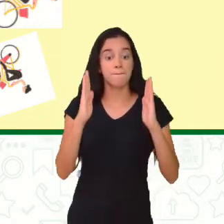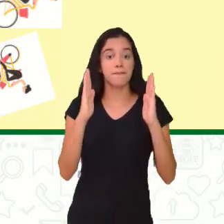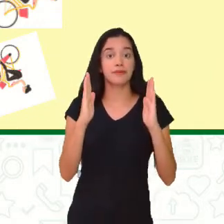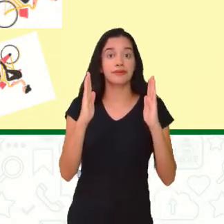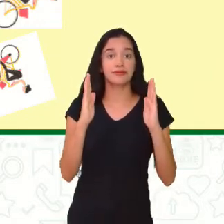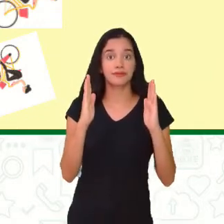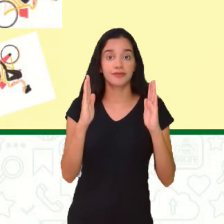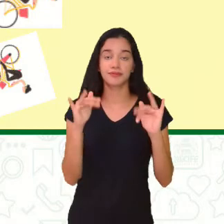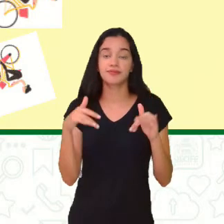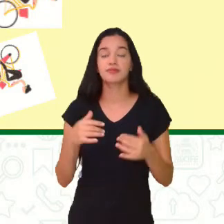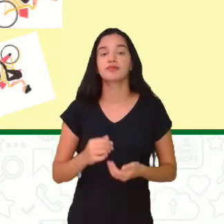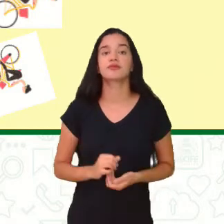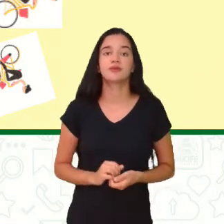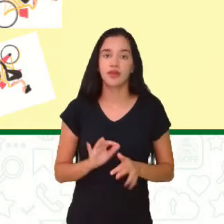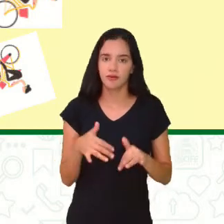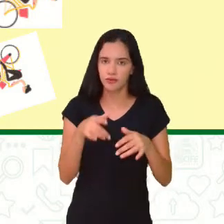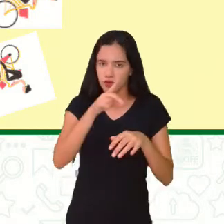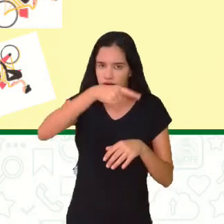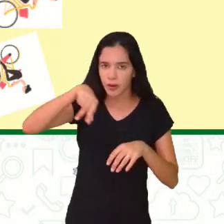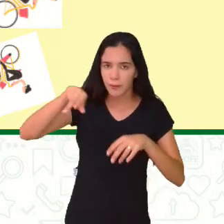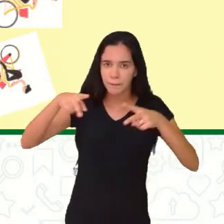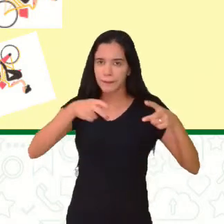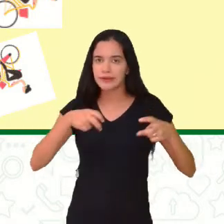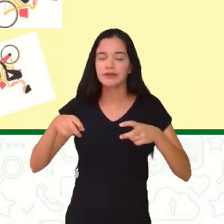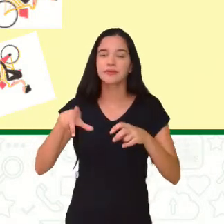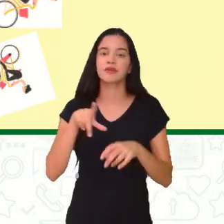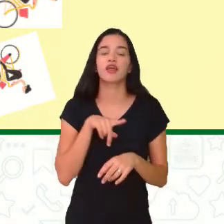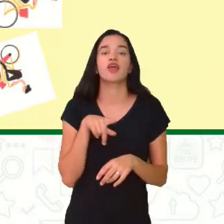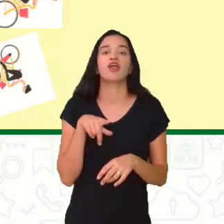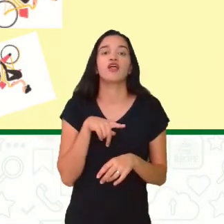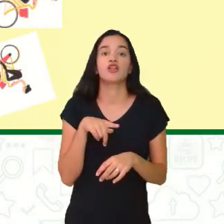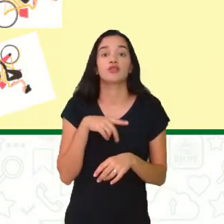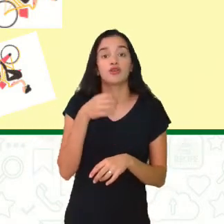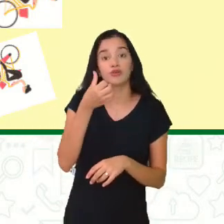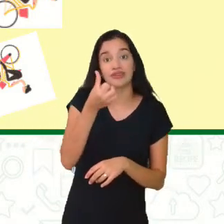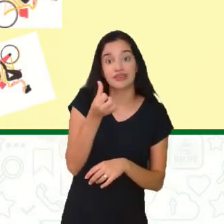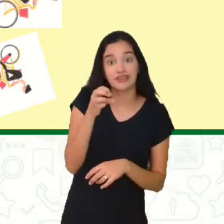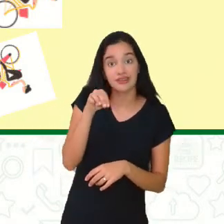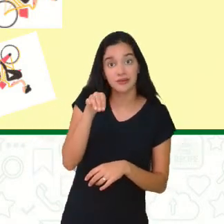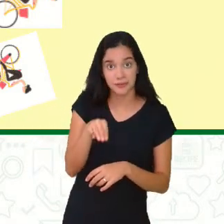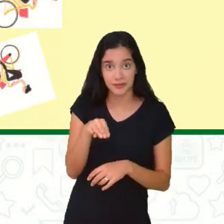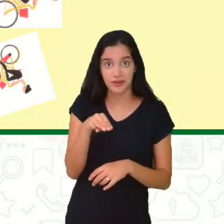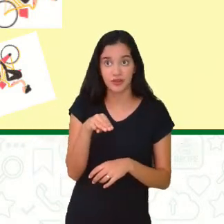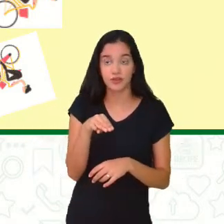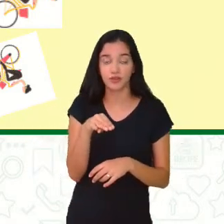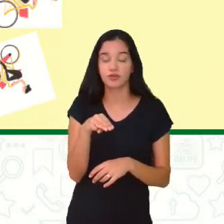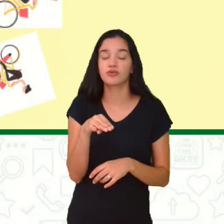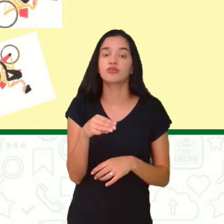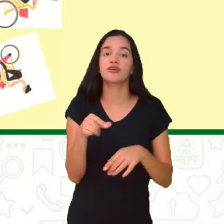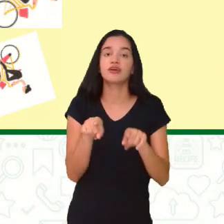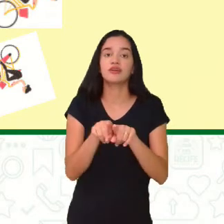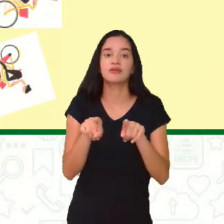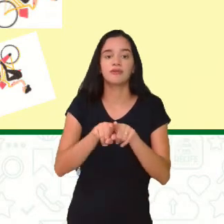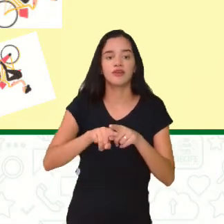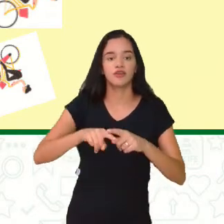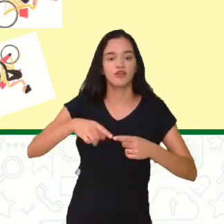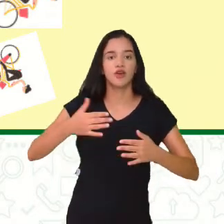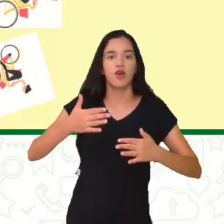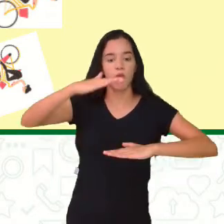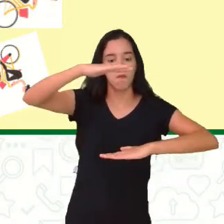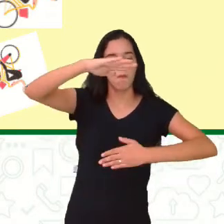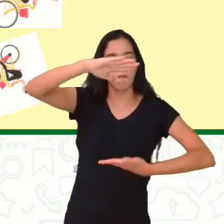dois maiores e dois menores, percebe? Então eu tenho ali 6 metros em cima, né? E 6 metros embaixo